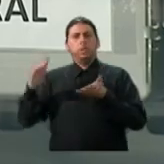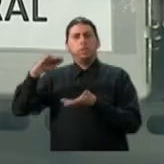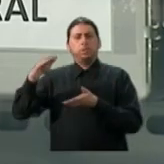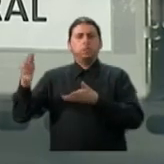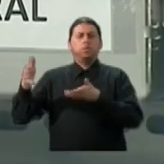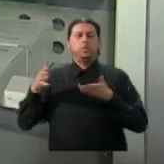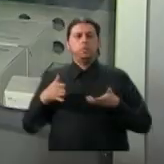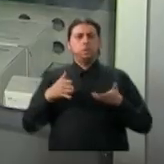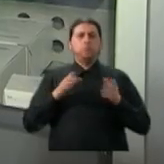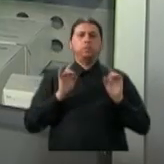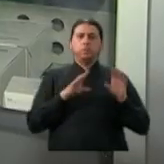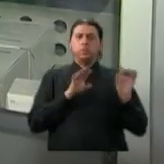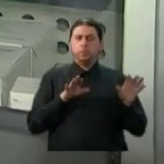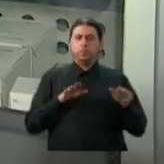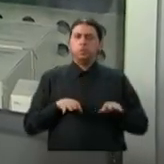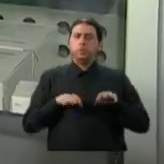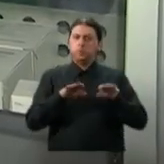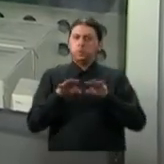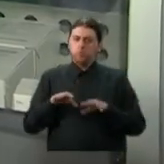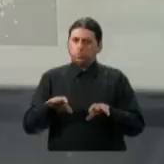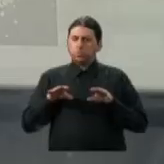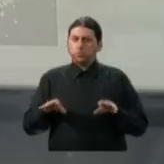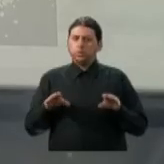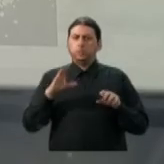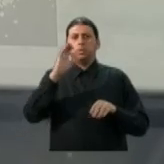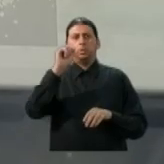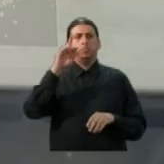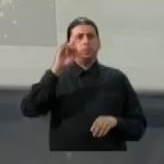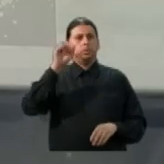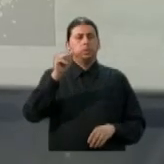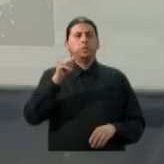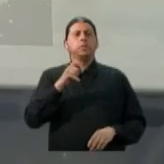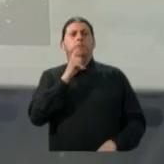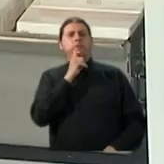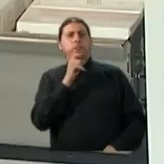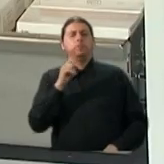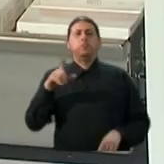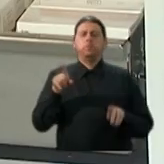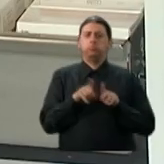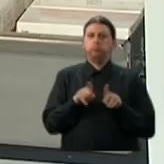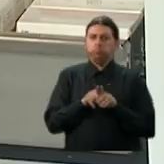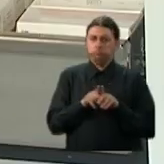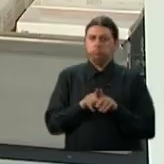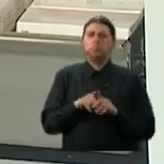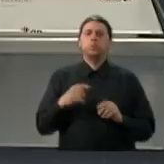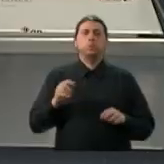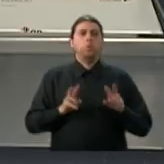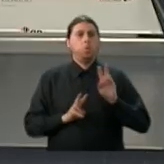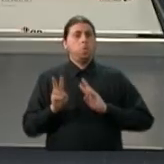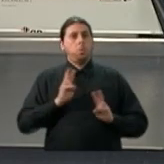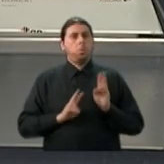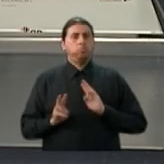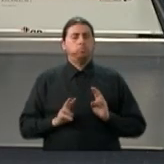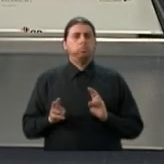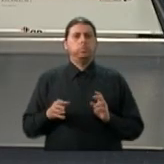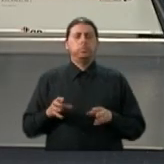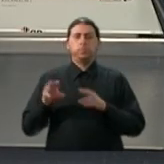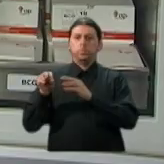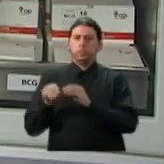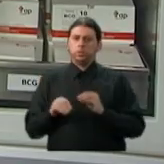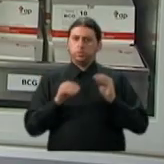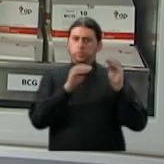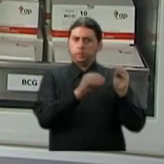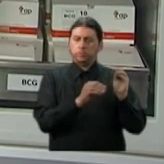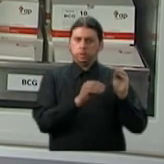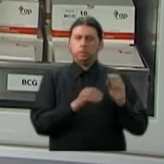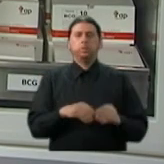de caixas específicas, armazenada dentro das nossas câmaras também. E o cuidado na entrega das vacinas, ele